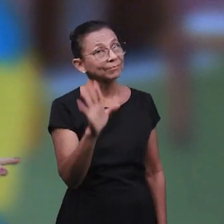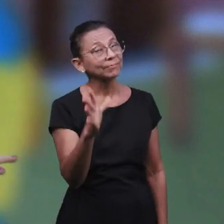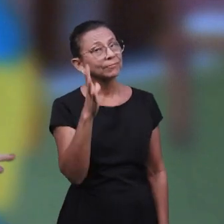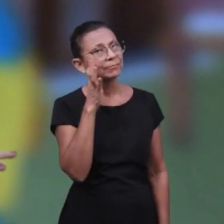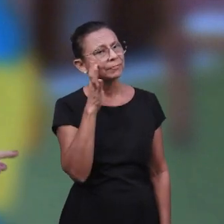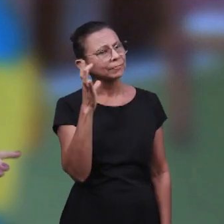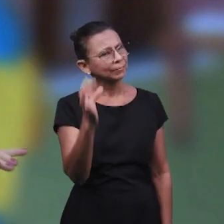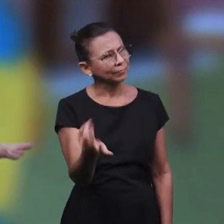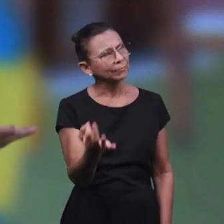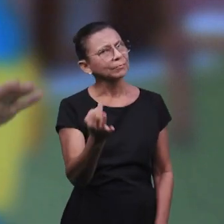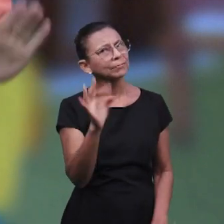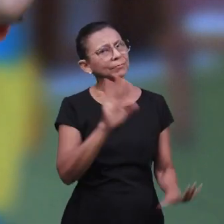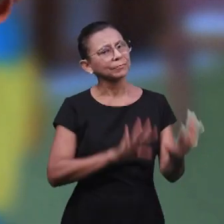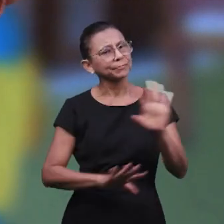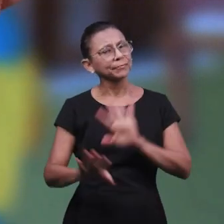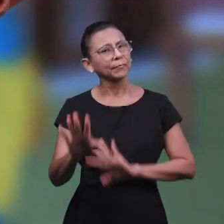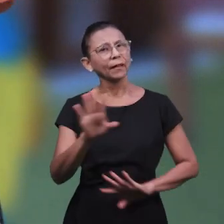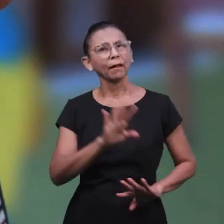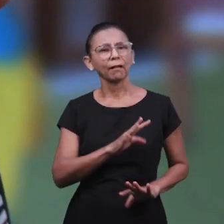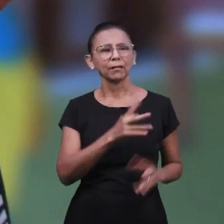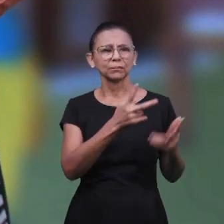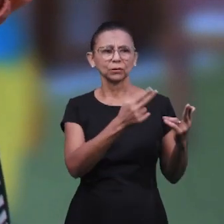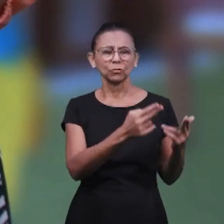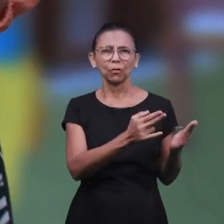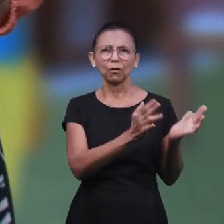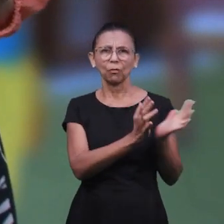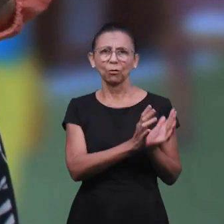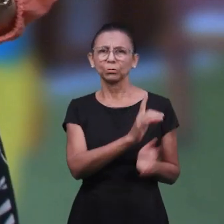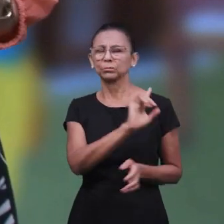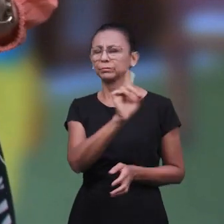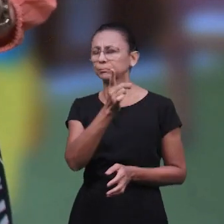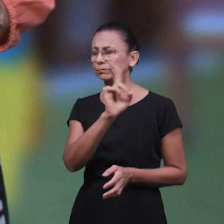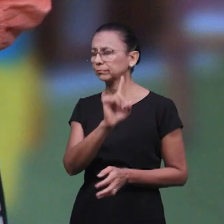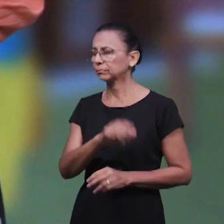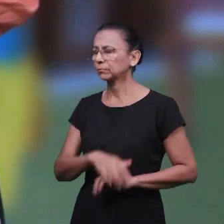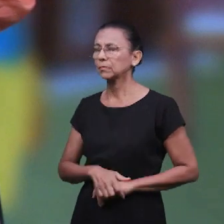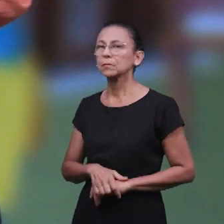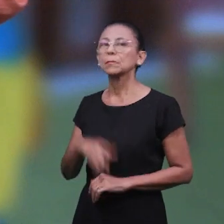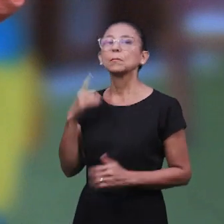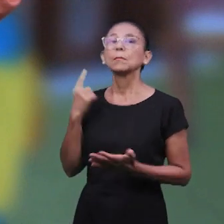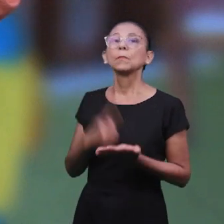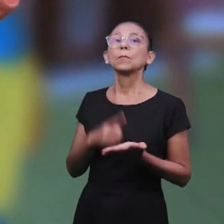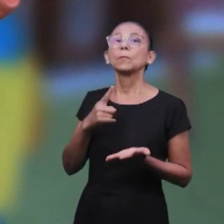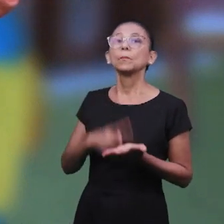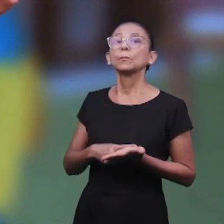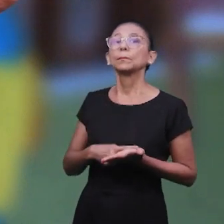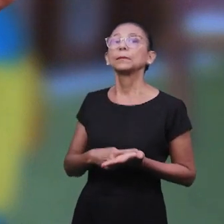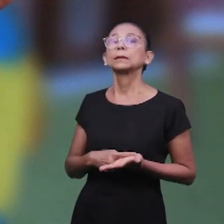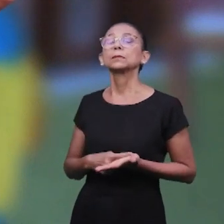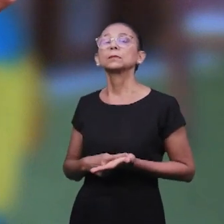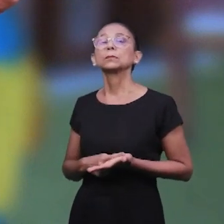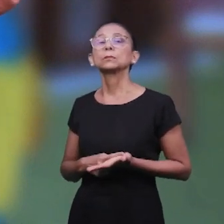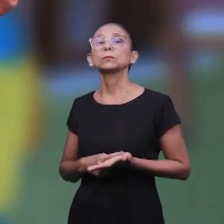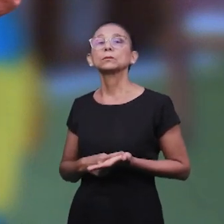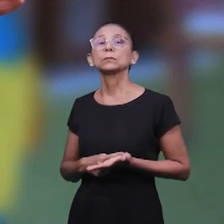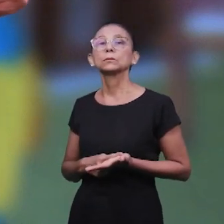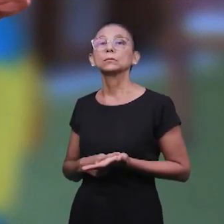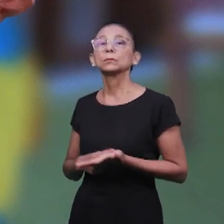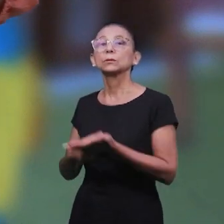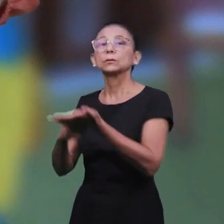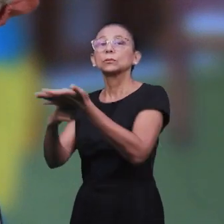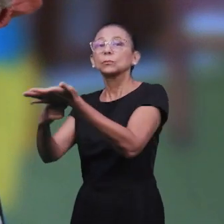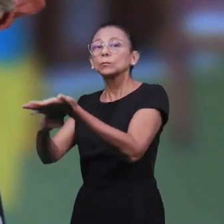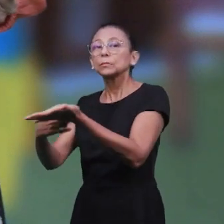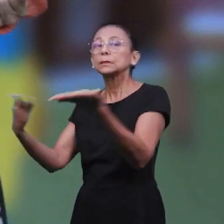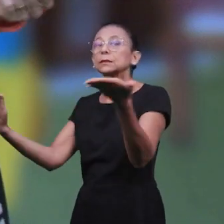jovens despreparadas. O momento é de definição. E agora nós vamos falar a